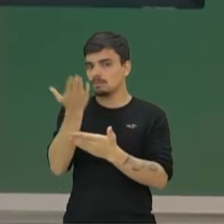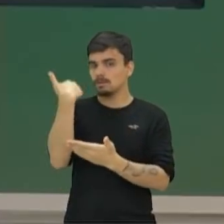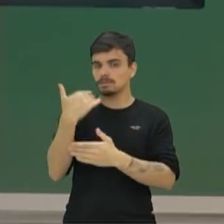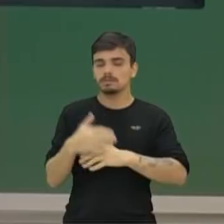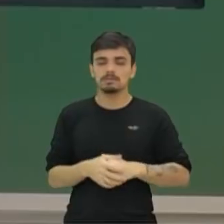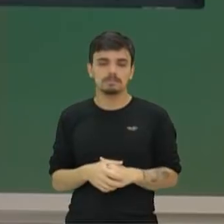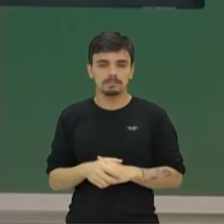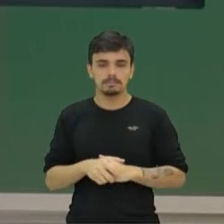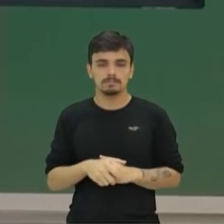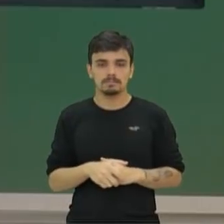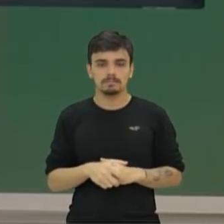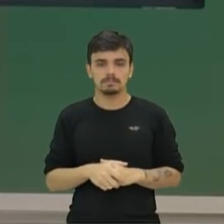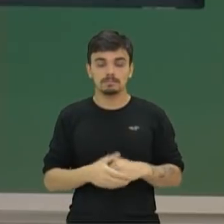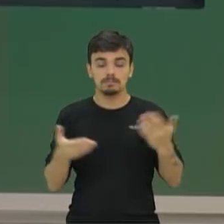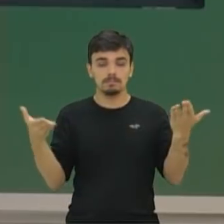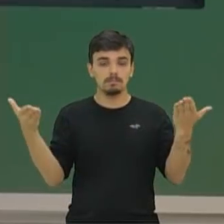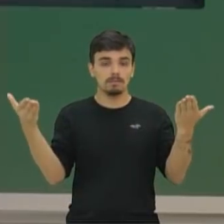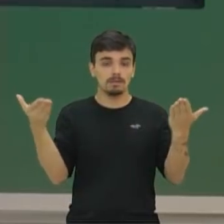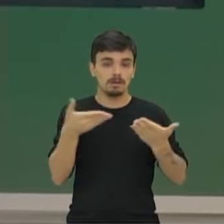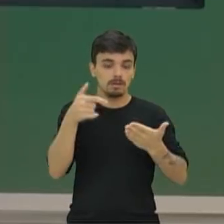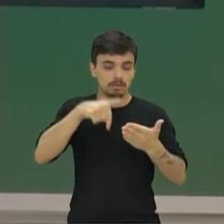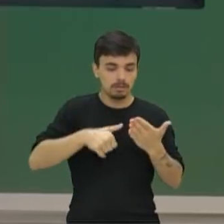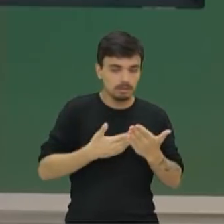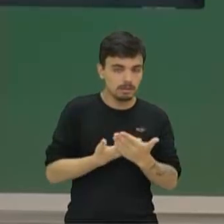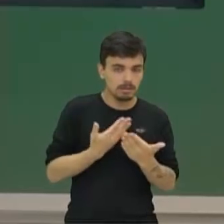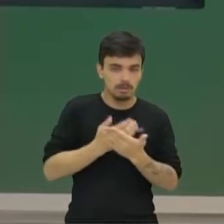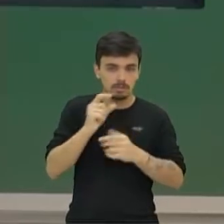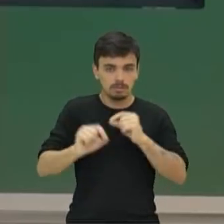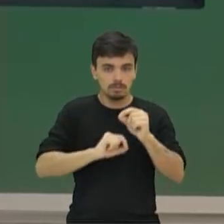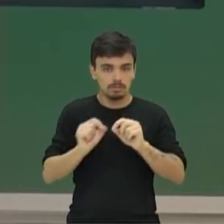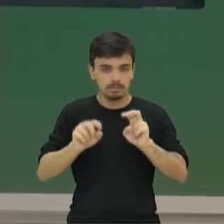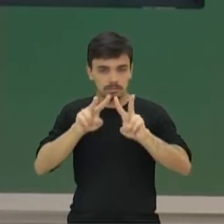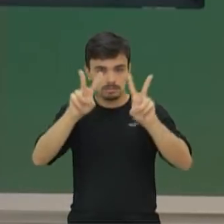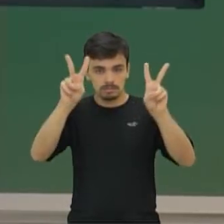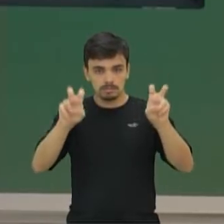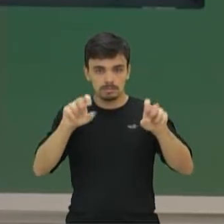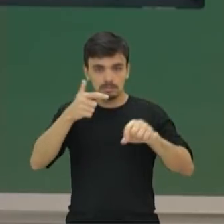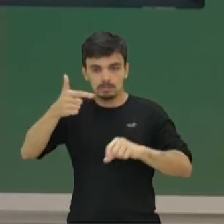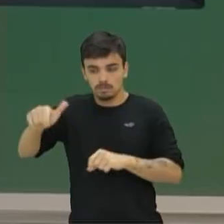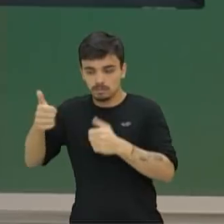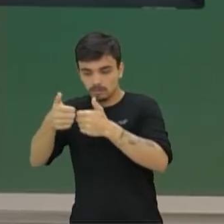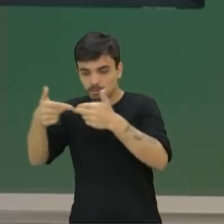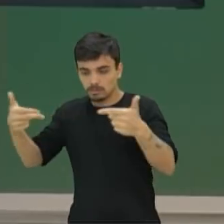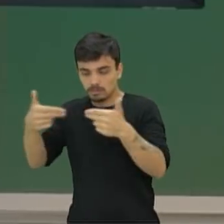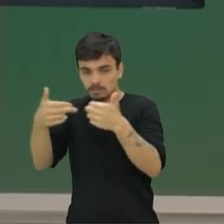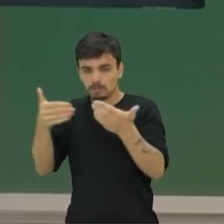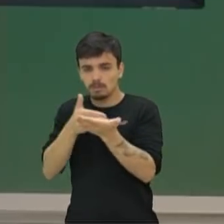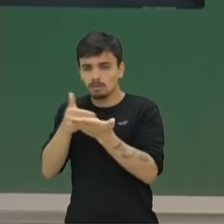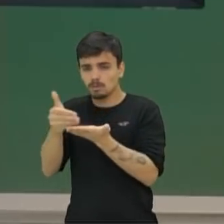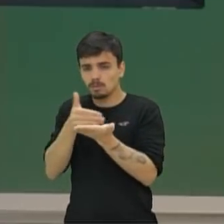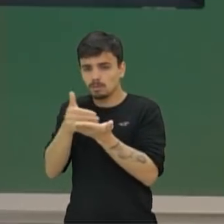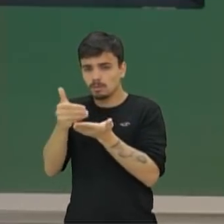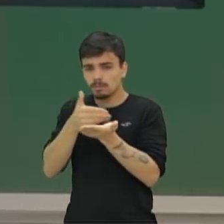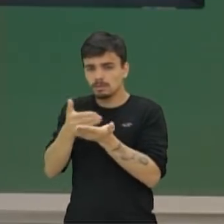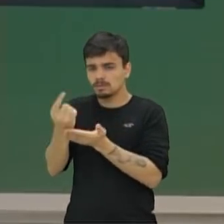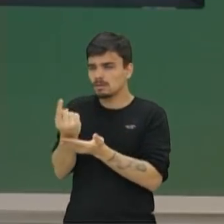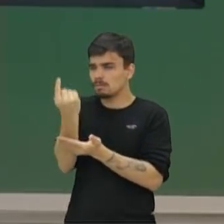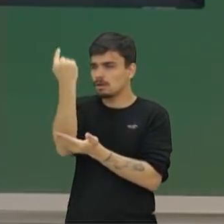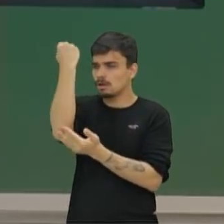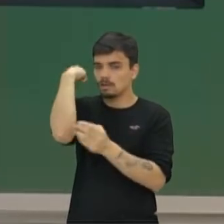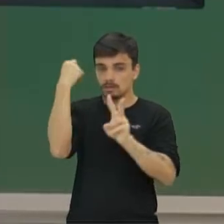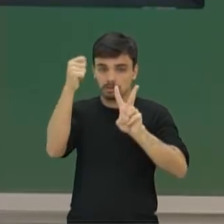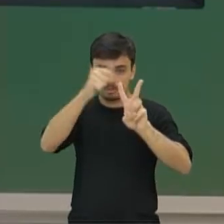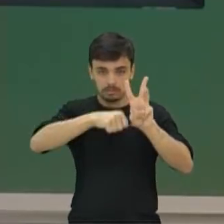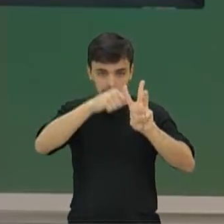passada. Agora, nessa aula, nós vamos falar sobre outra coisa do comecinho do trimestre. Olha